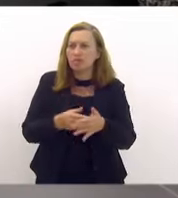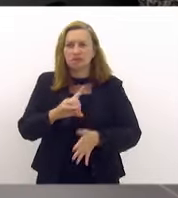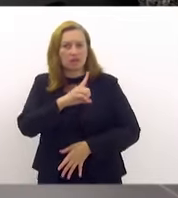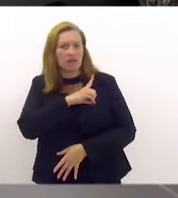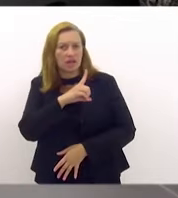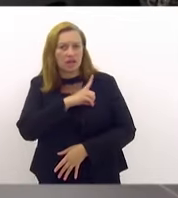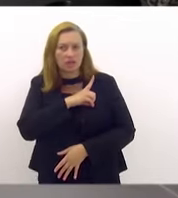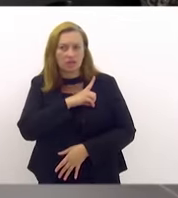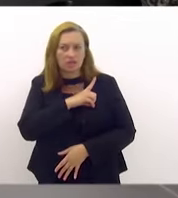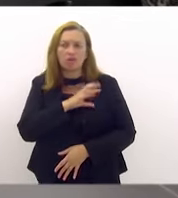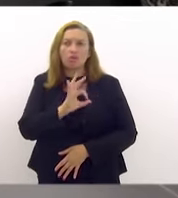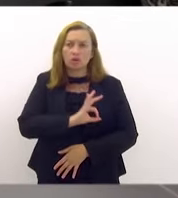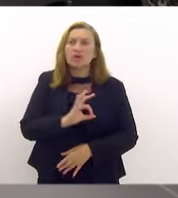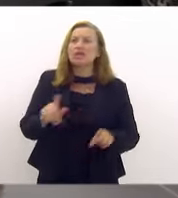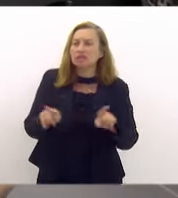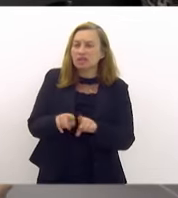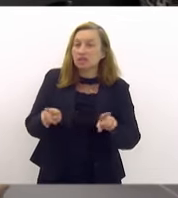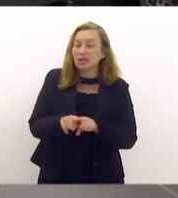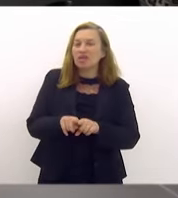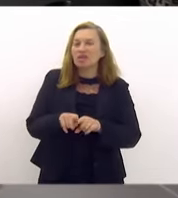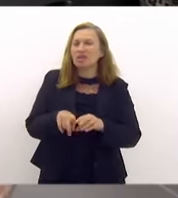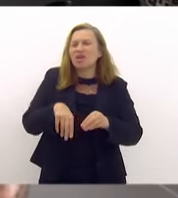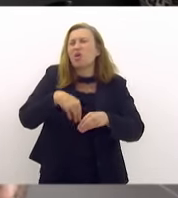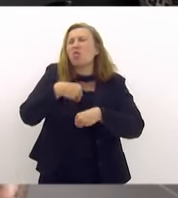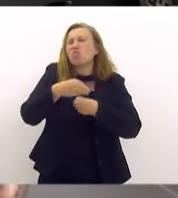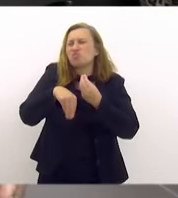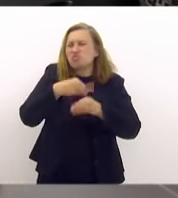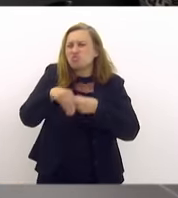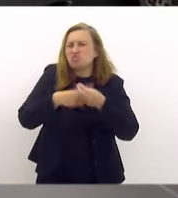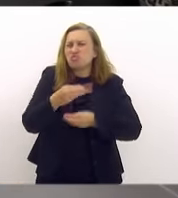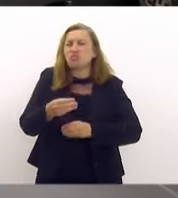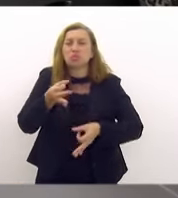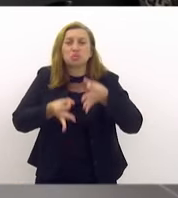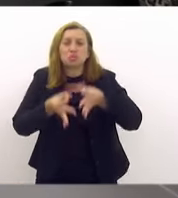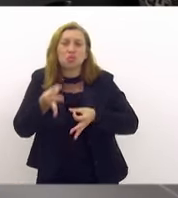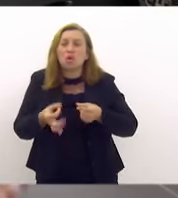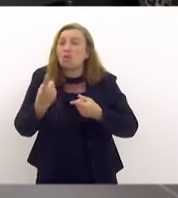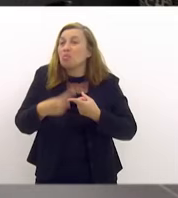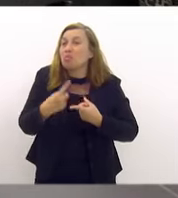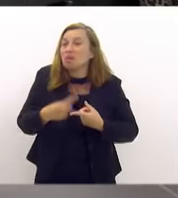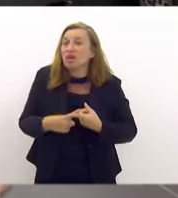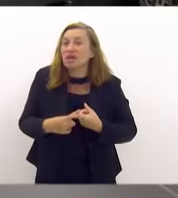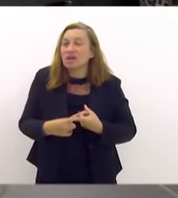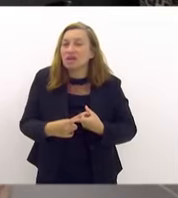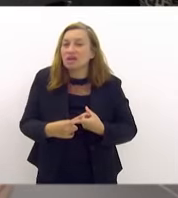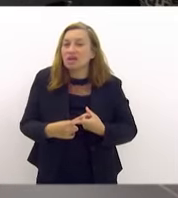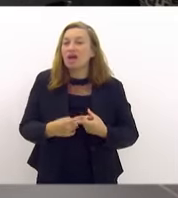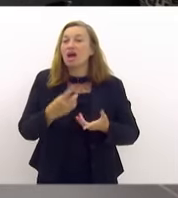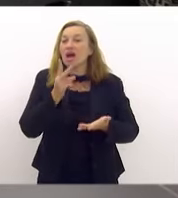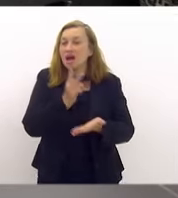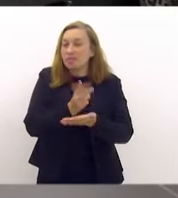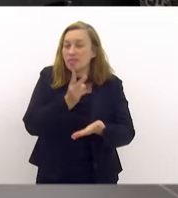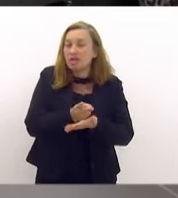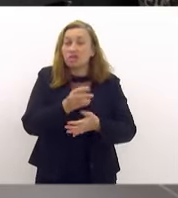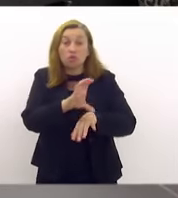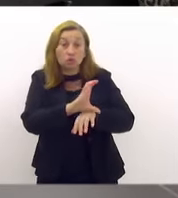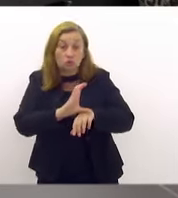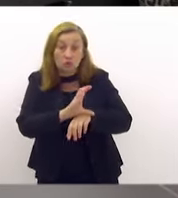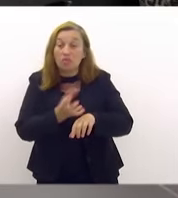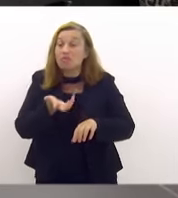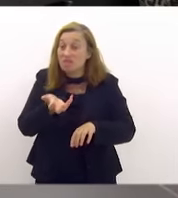criaria um embaraço a consecução da justiça porque a mesma constituição que